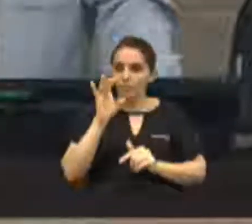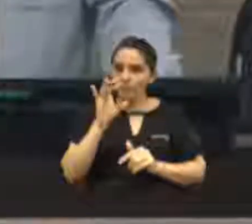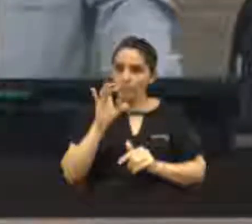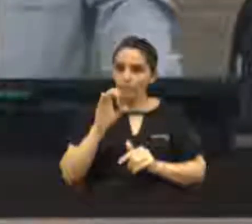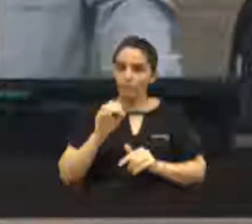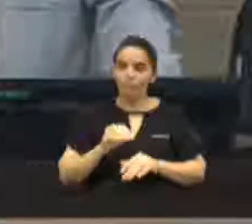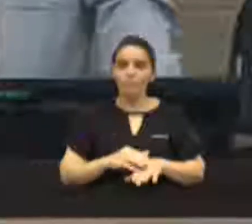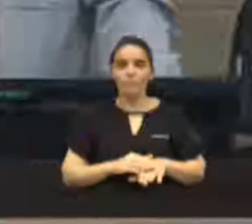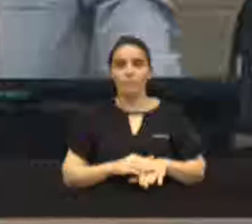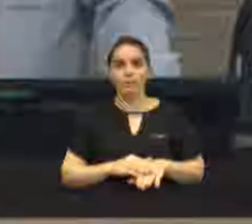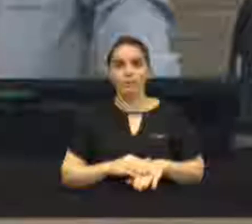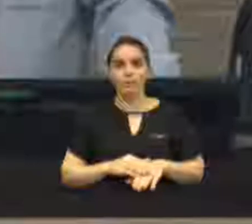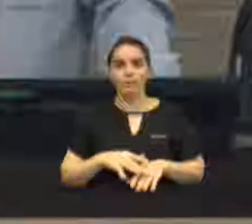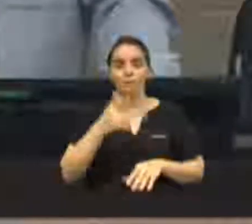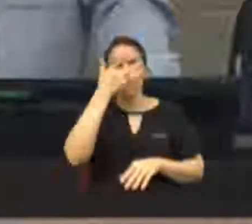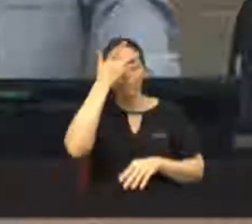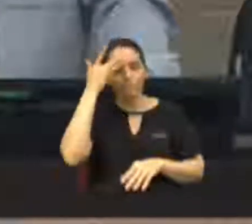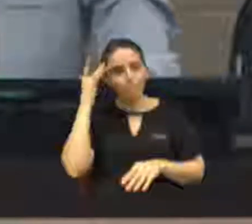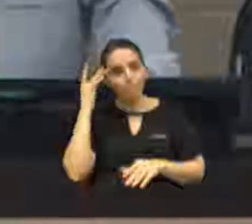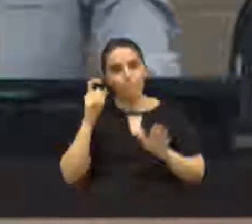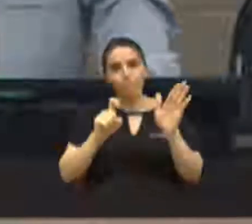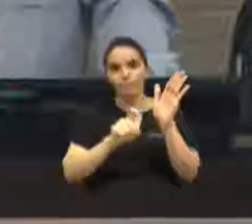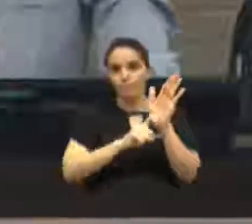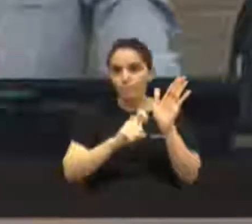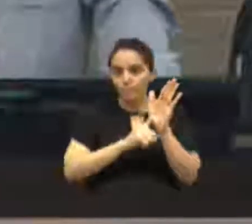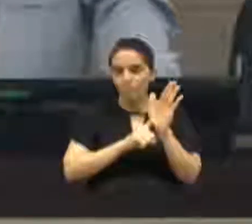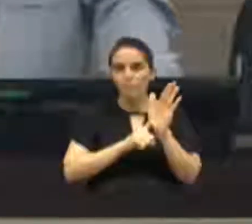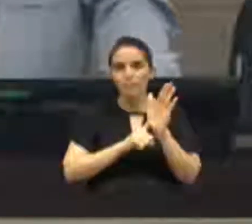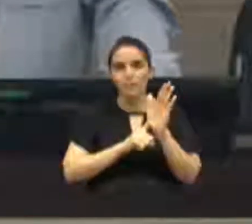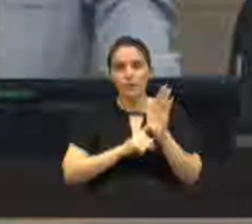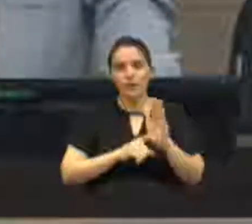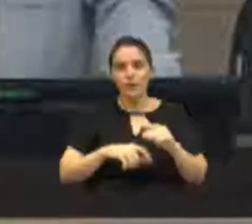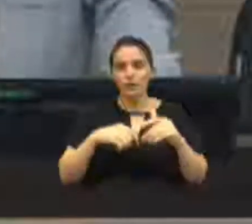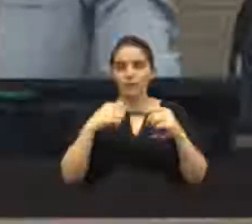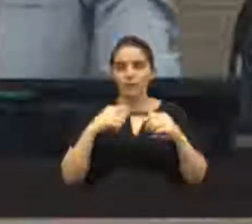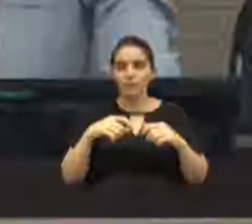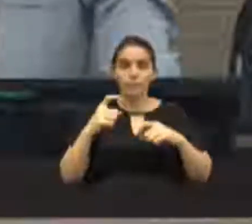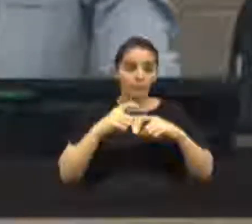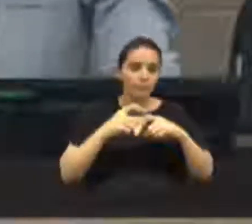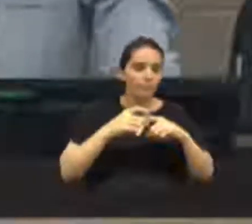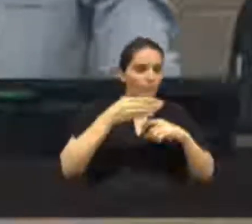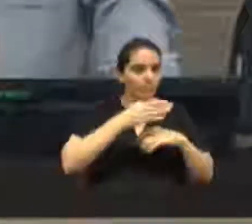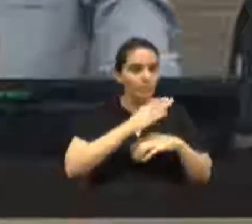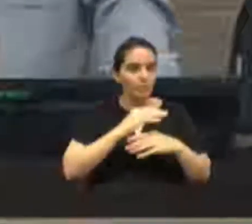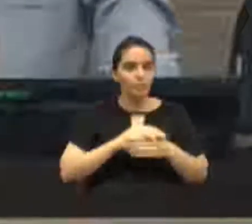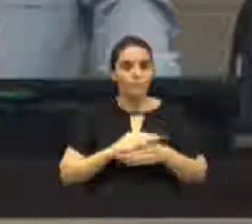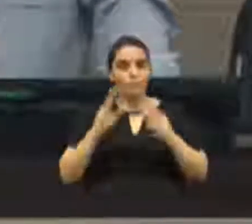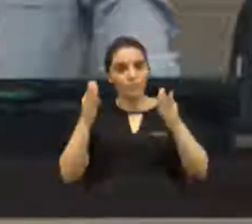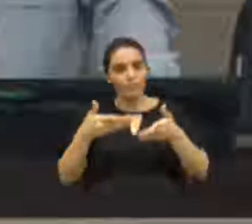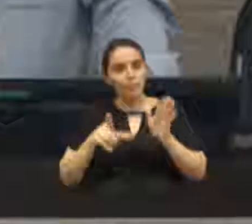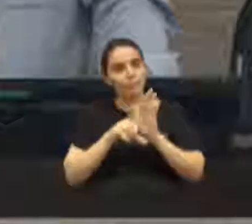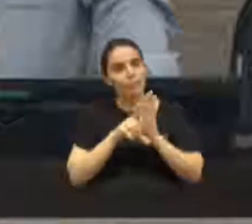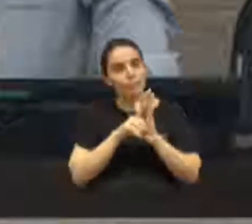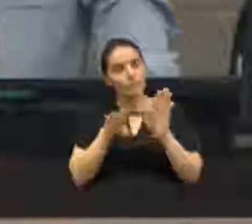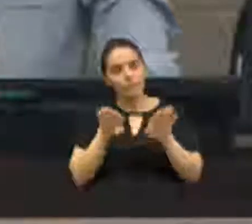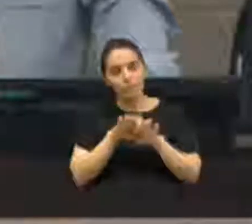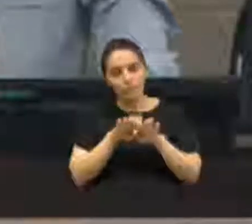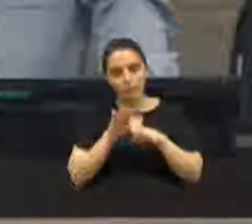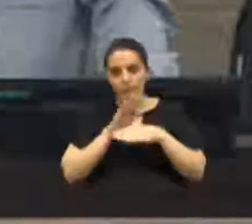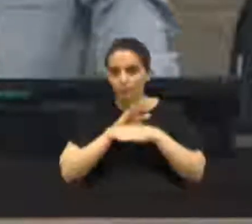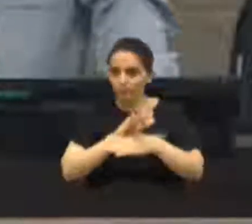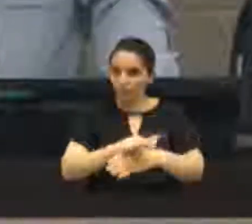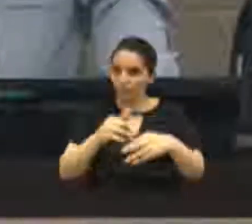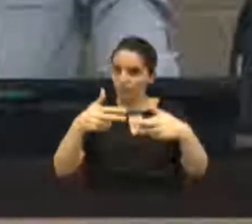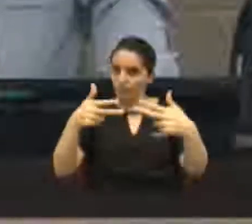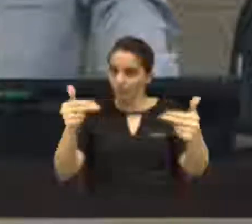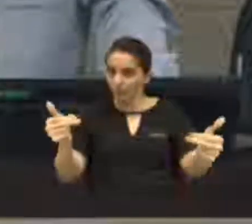para tratamento de dependência química e para comunidades terapêuticas. E essa lei vem para estender esse benefício também aos